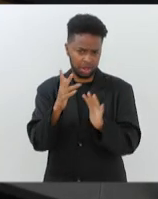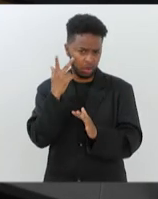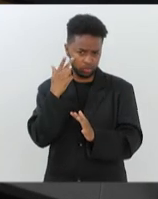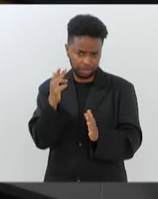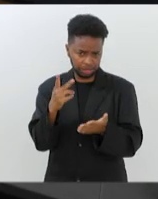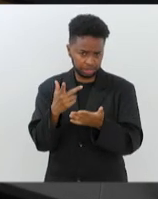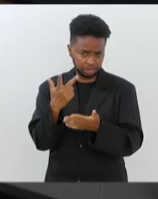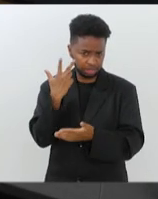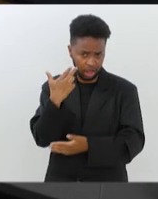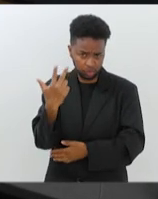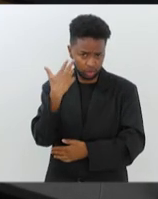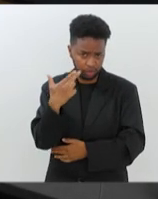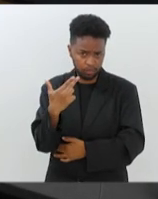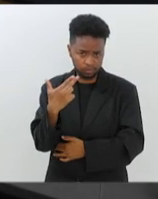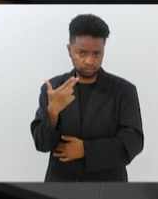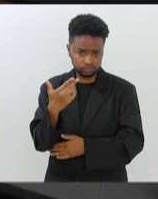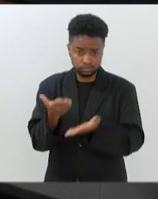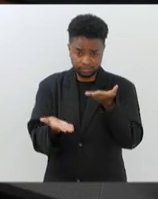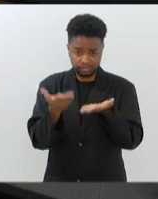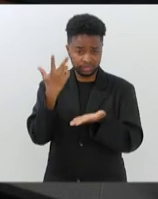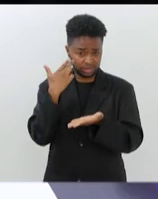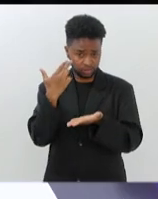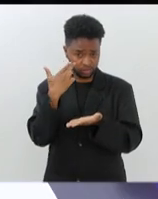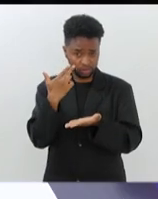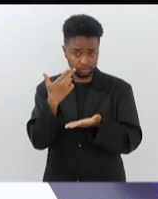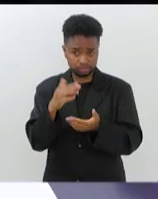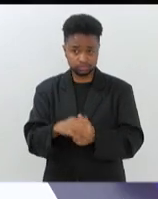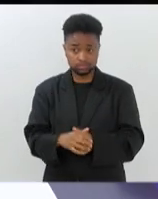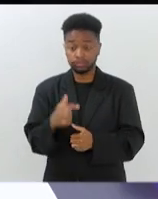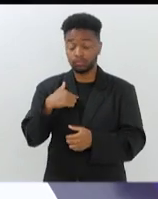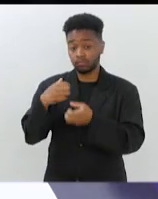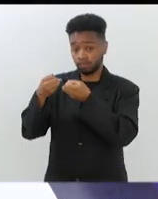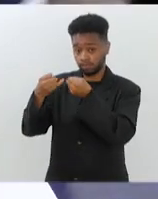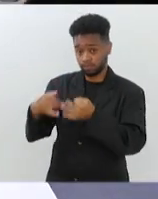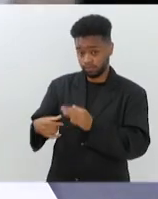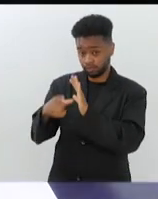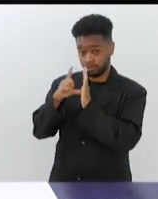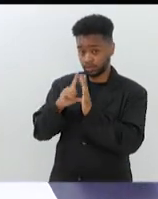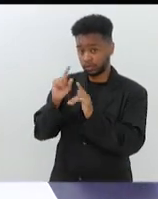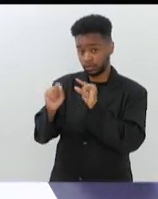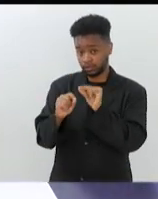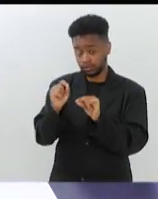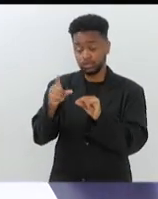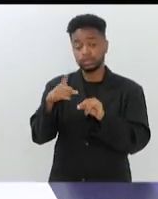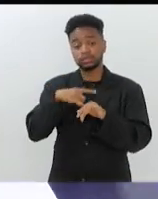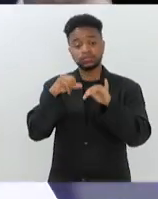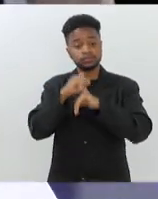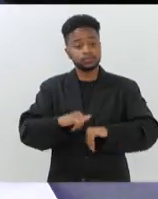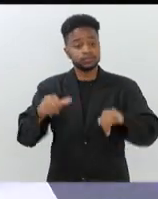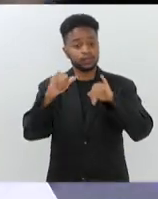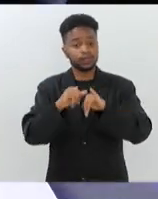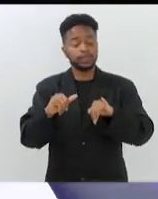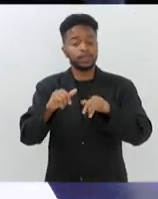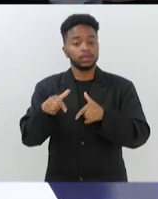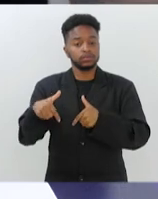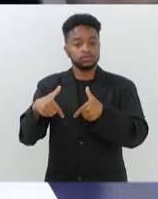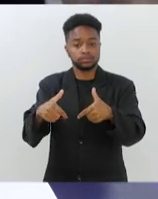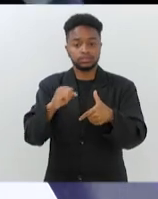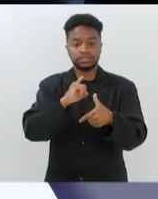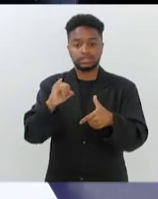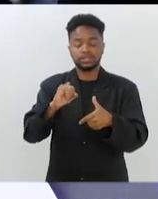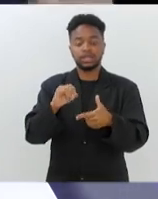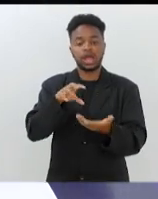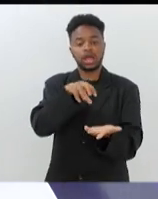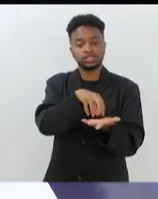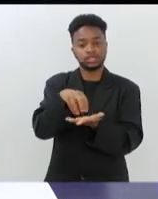formaum equilíbrio é natural então Deputado como expliquei anteriormente em uma campanha realizada ainda que a agência A B ou